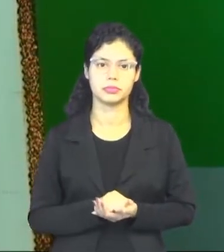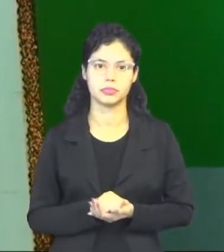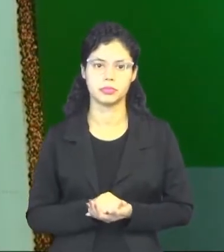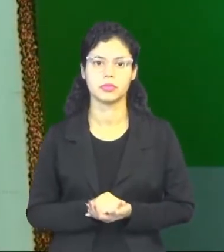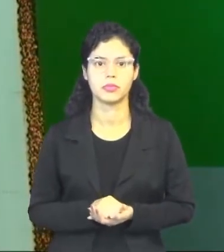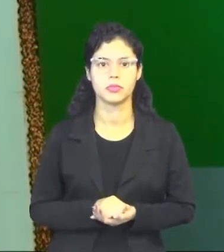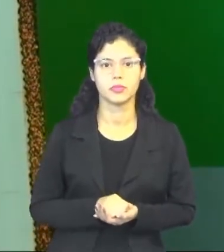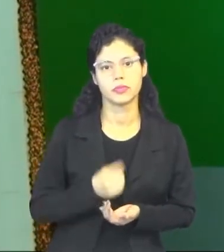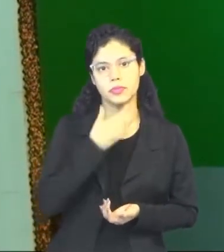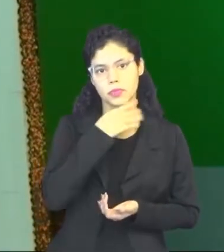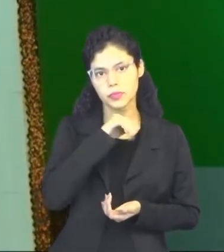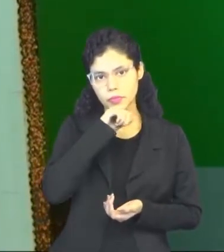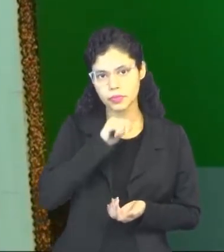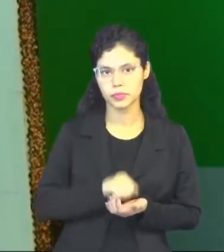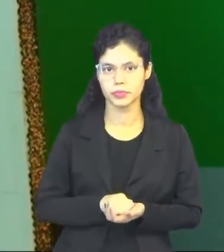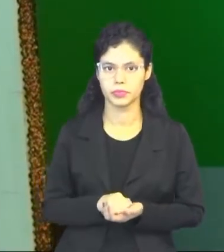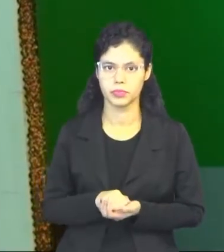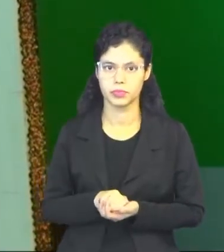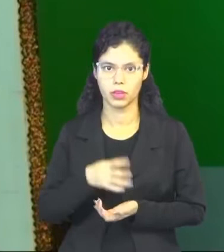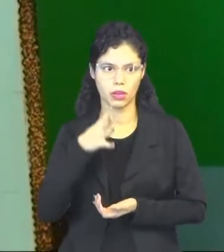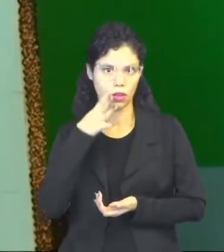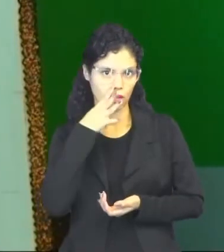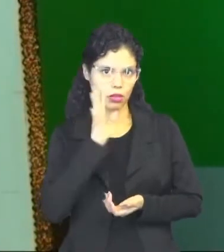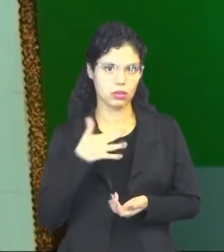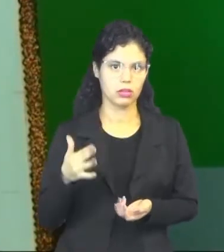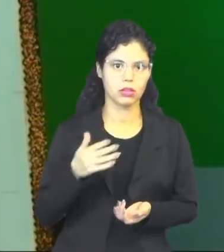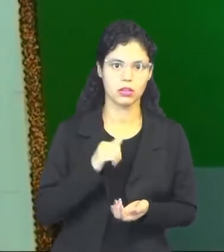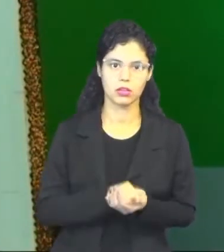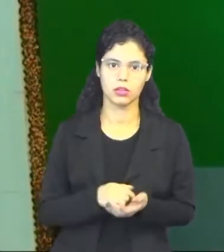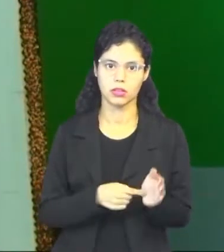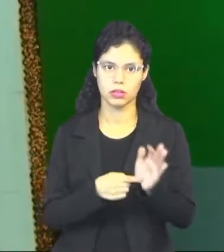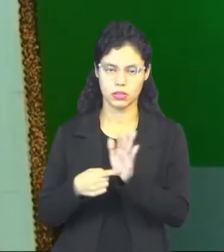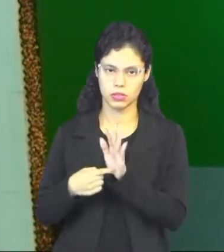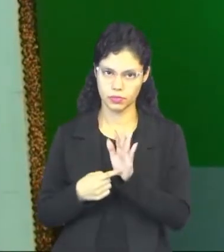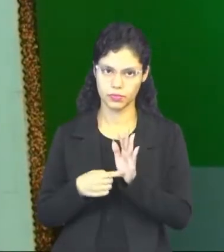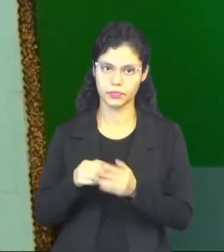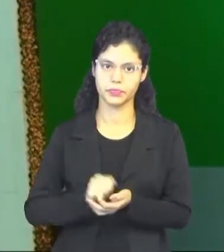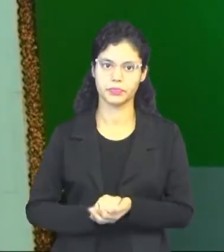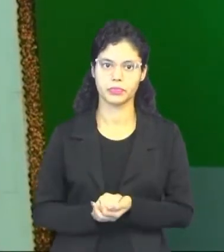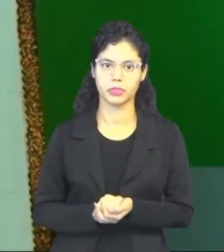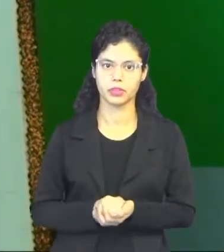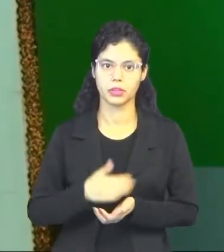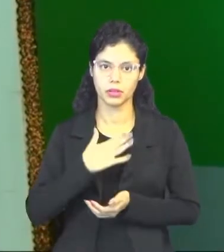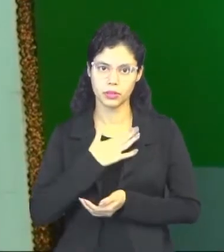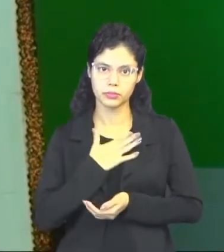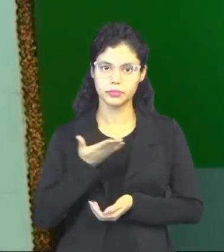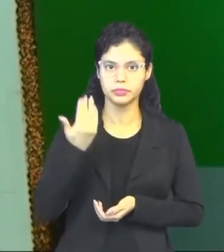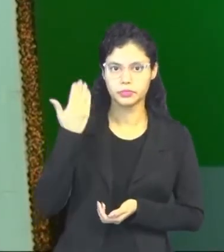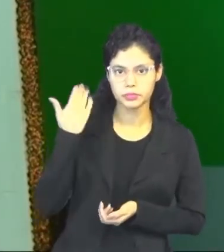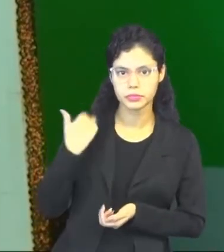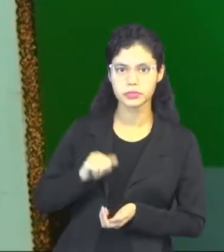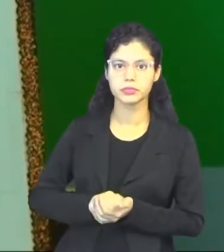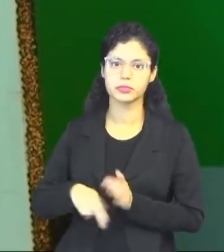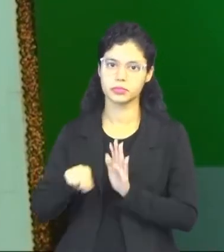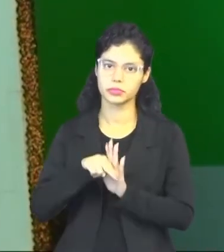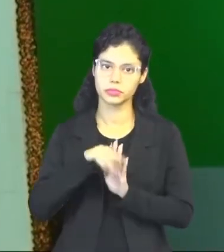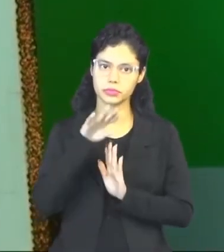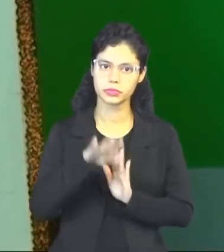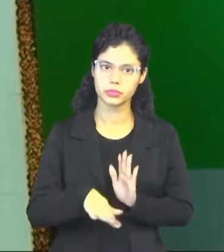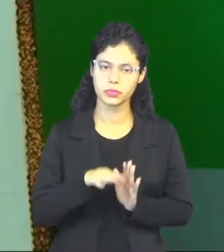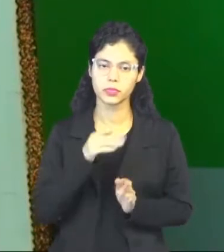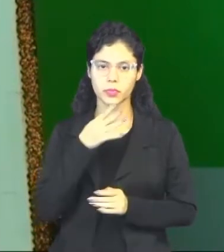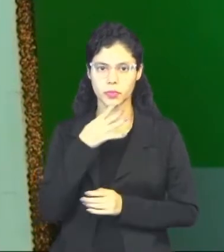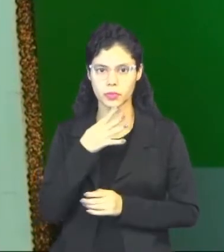olha só. O pai do Joãozinho fica apavorado quando este lhe mostra o boletim. Na minha época, as notas baixas